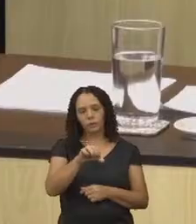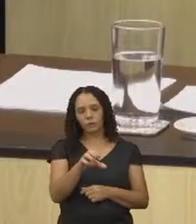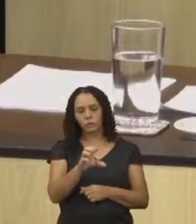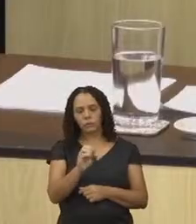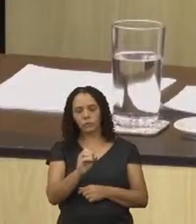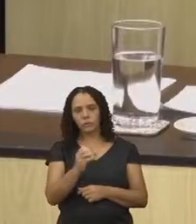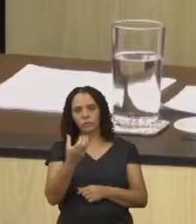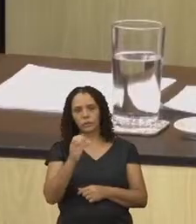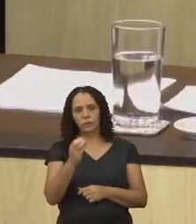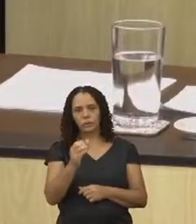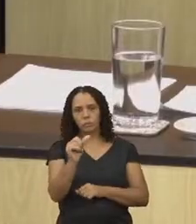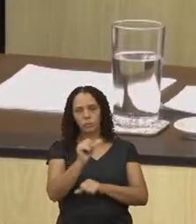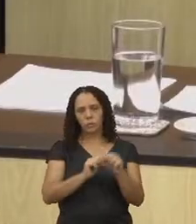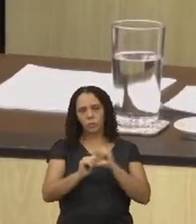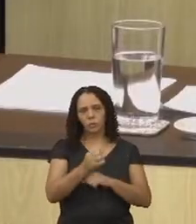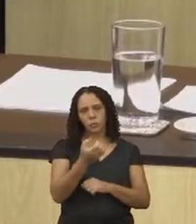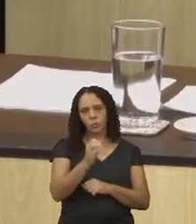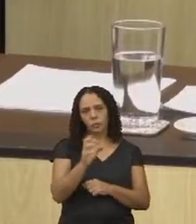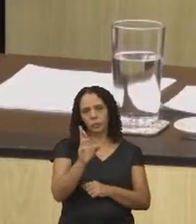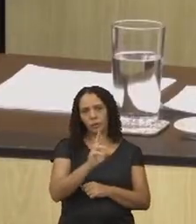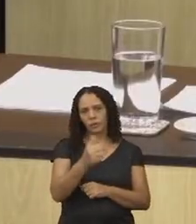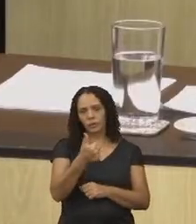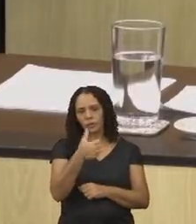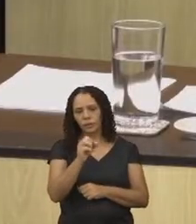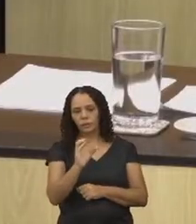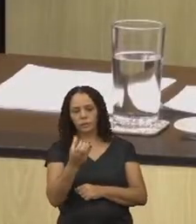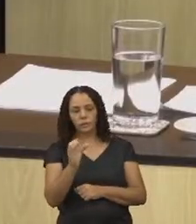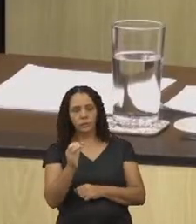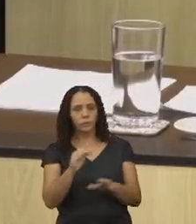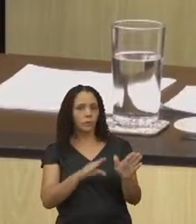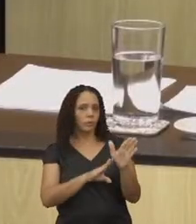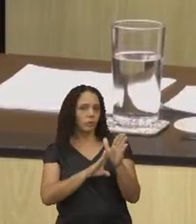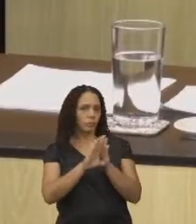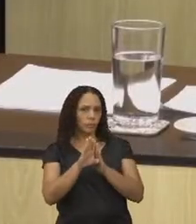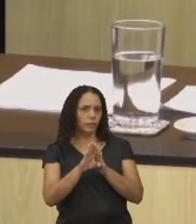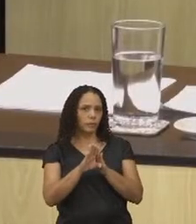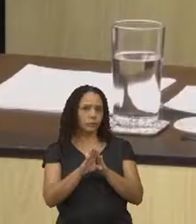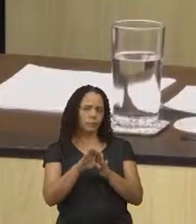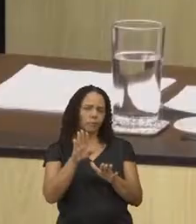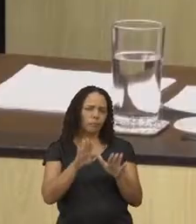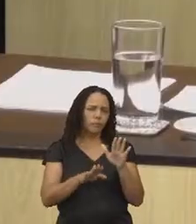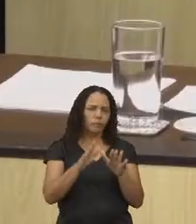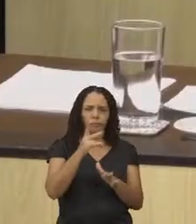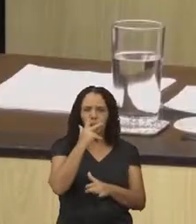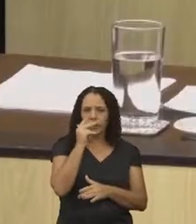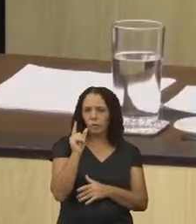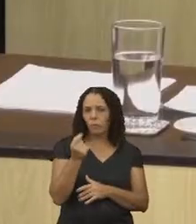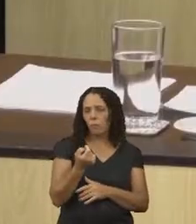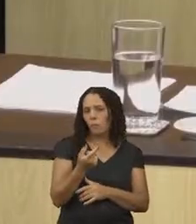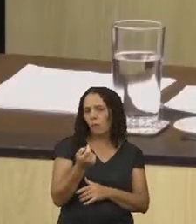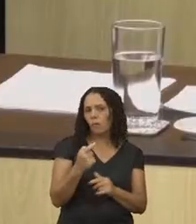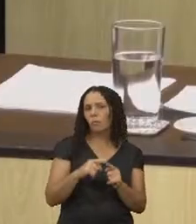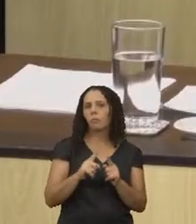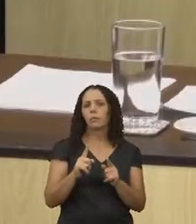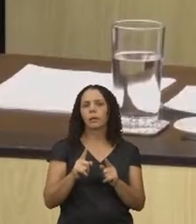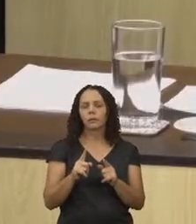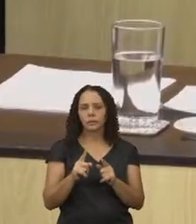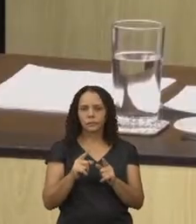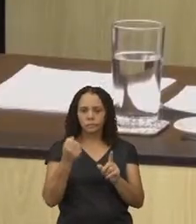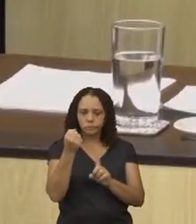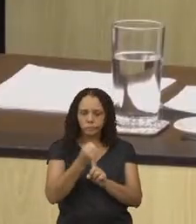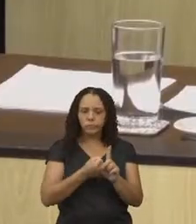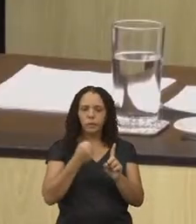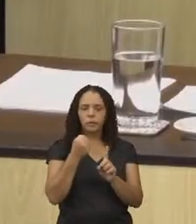7,90 para R$ 8,10. Tal aumento, ainda que aparentemente pequeno, representa significativo impacto